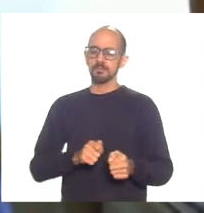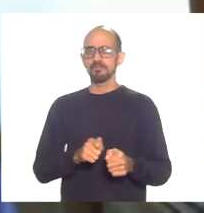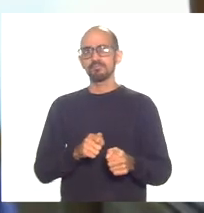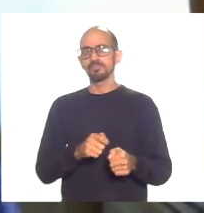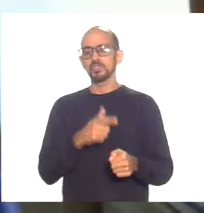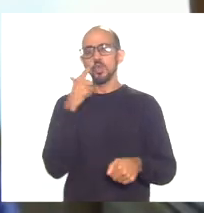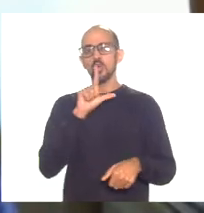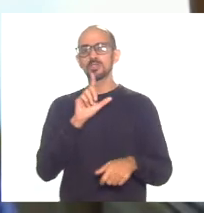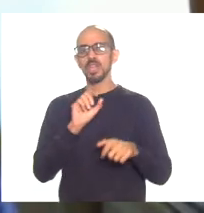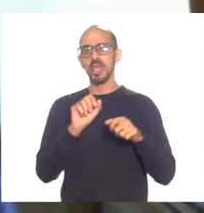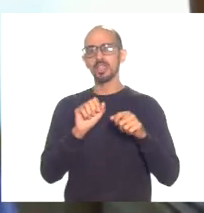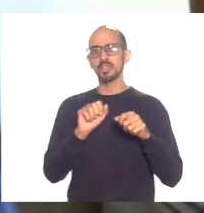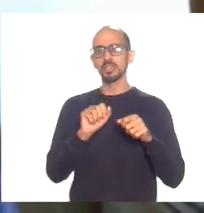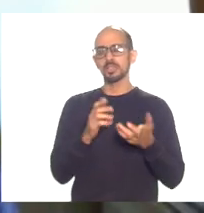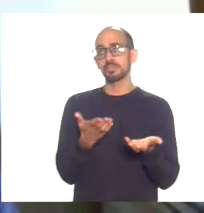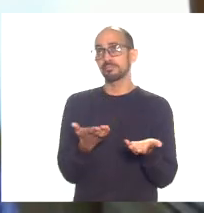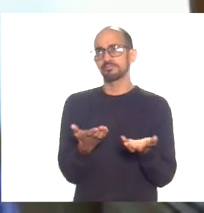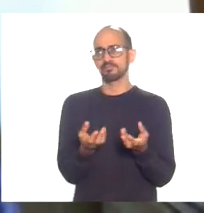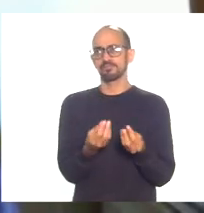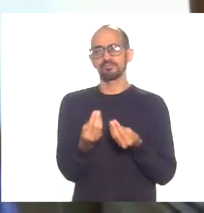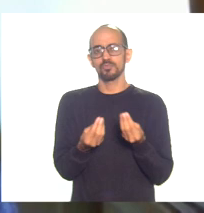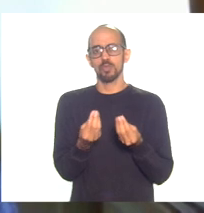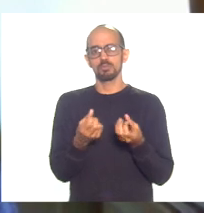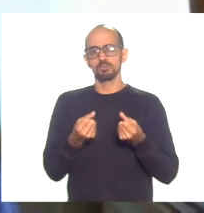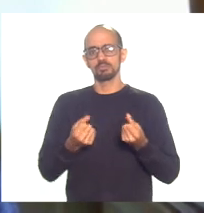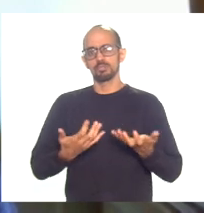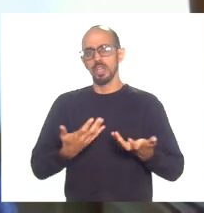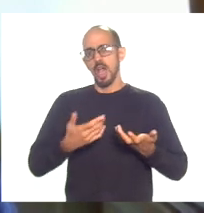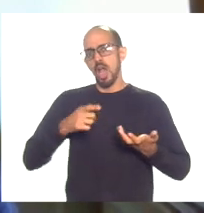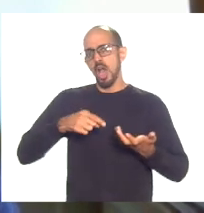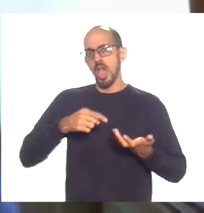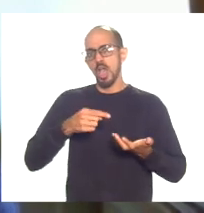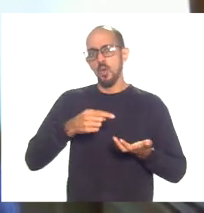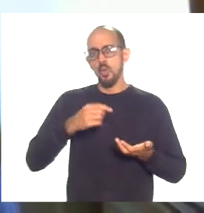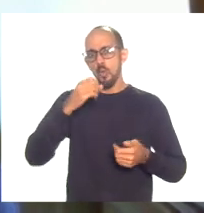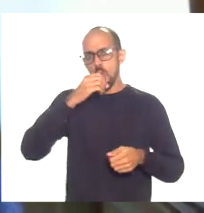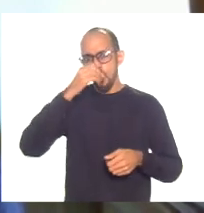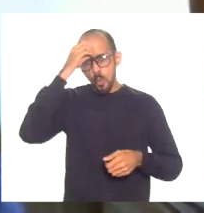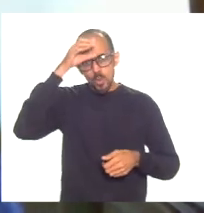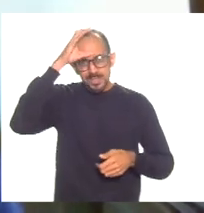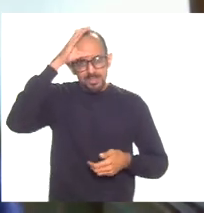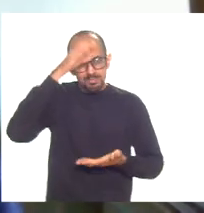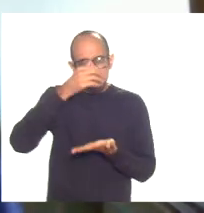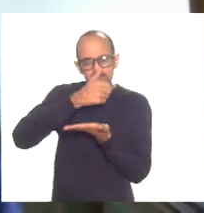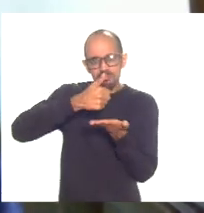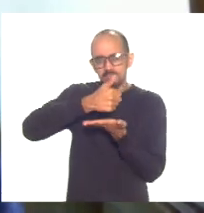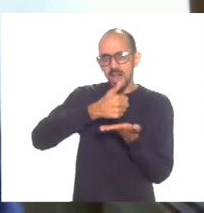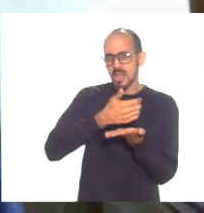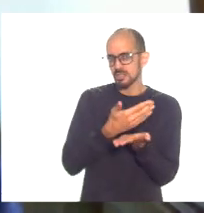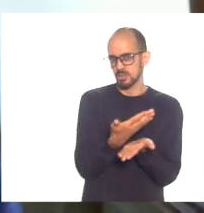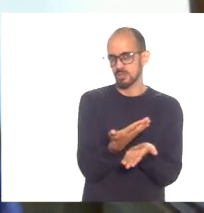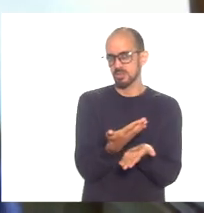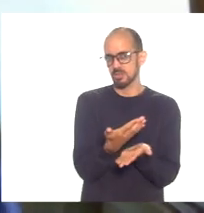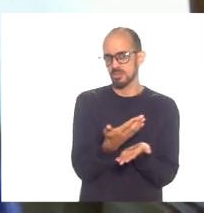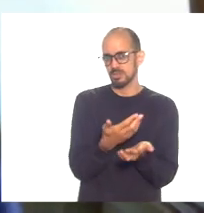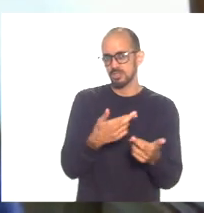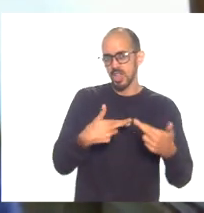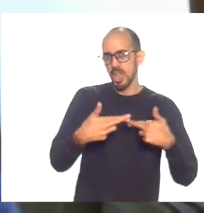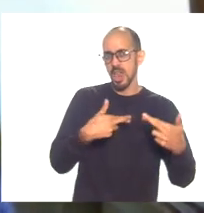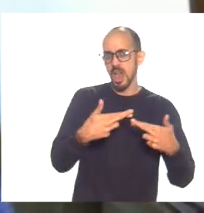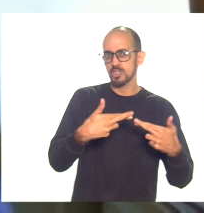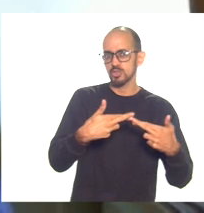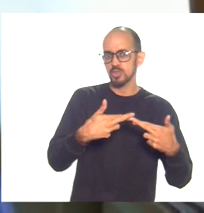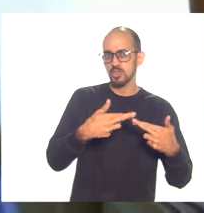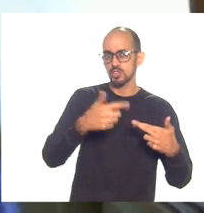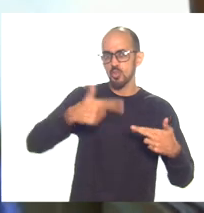consegue nem ter um mínimo conhecimento do que são relações